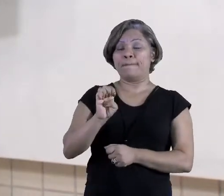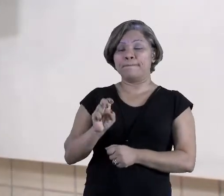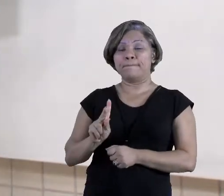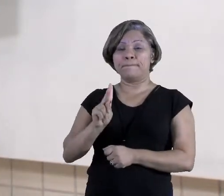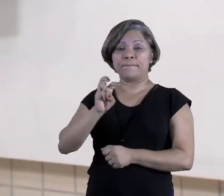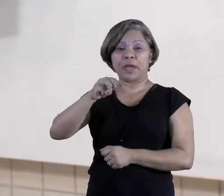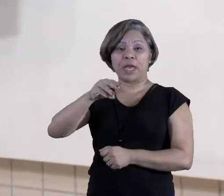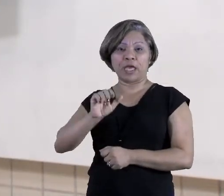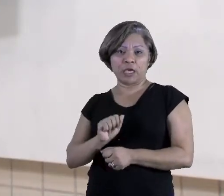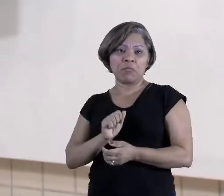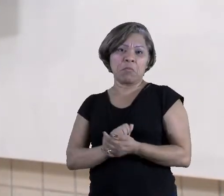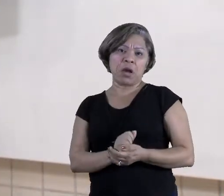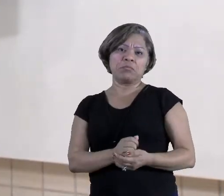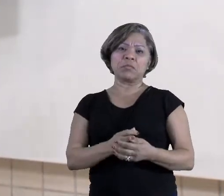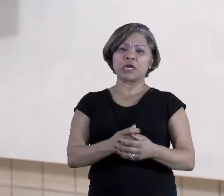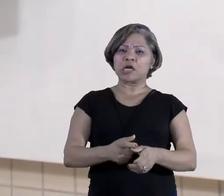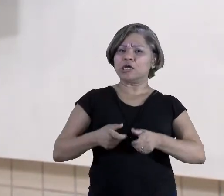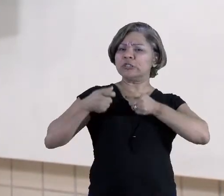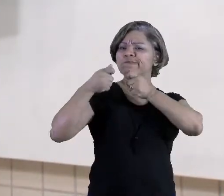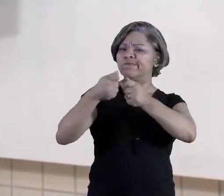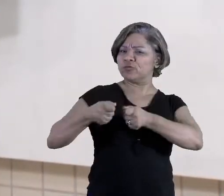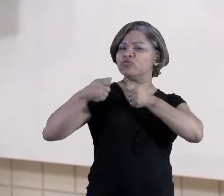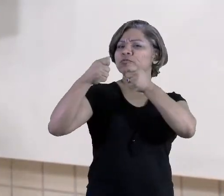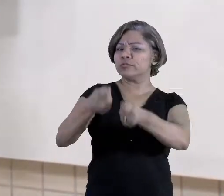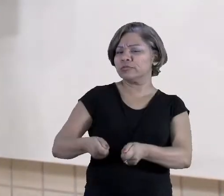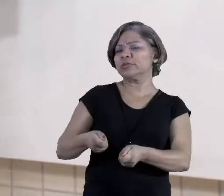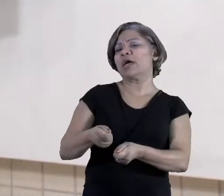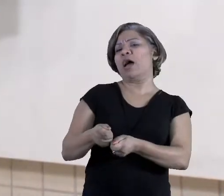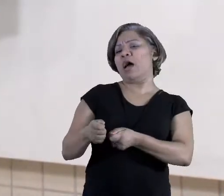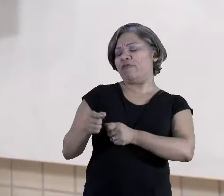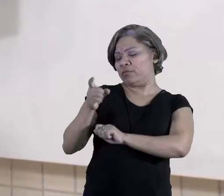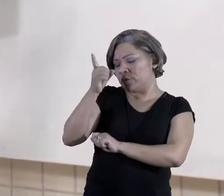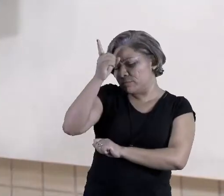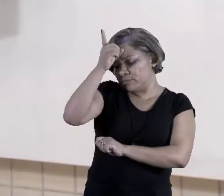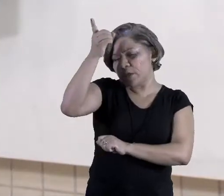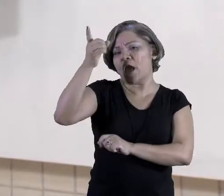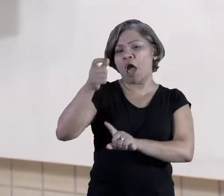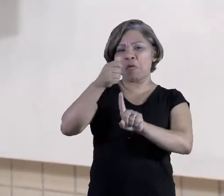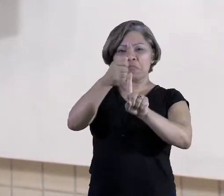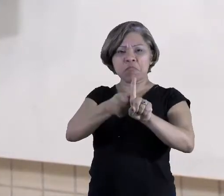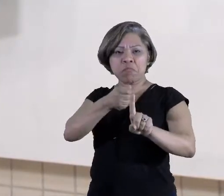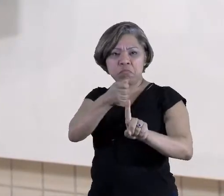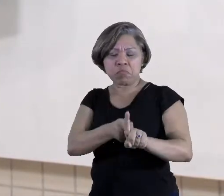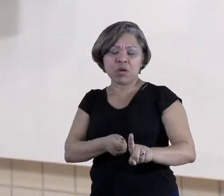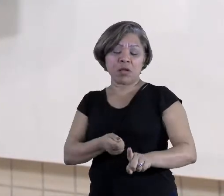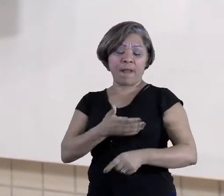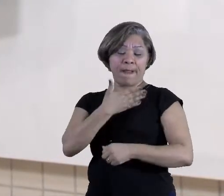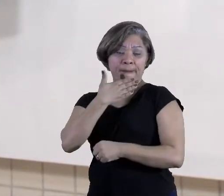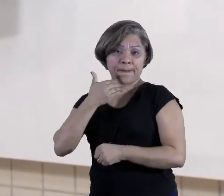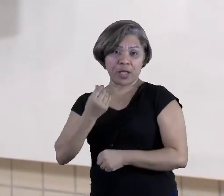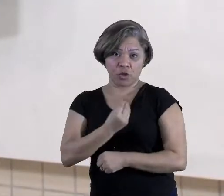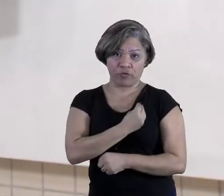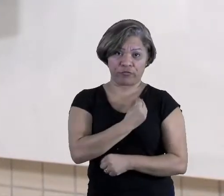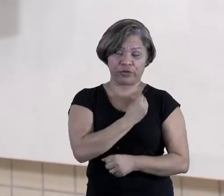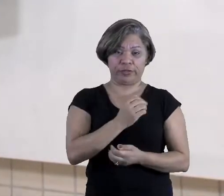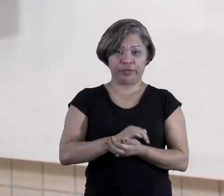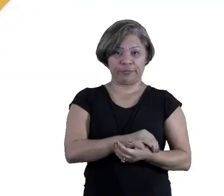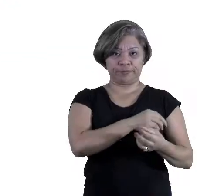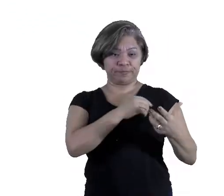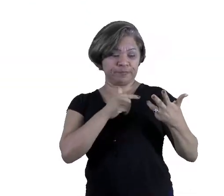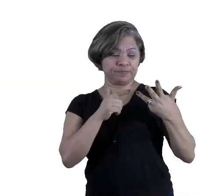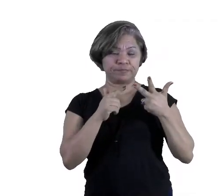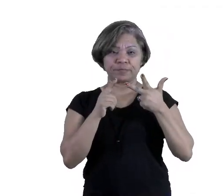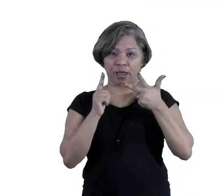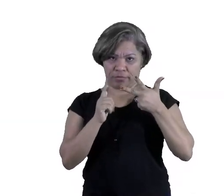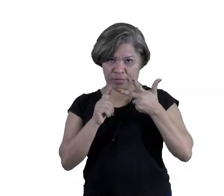pelos seus ideais, né? Lutaram em defesa de certa forma, de melhores condições para eles. Bom, gente, a nossa terceira revolta vai ser a